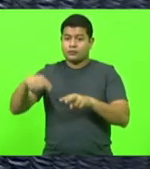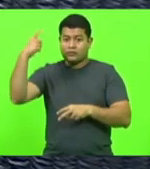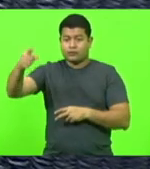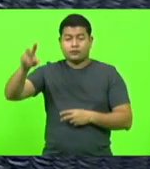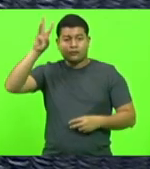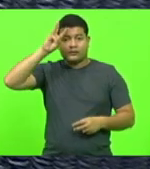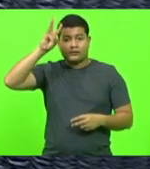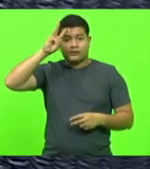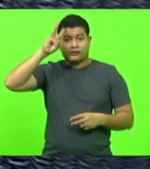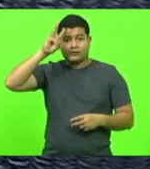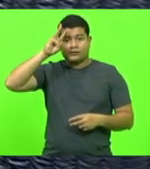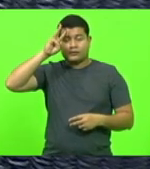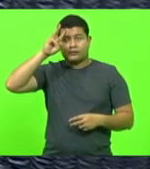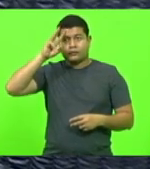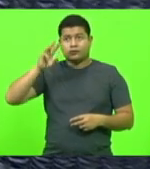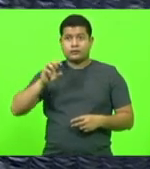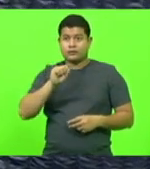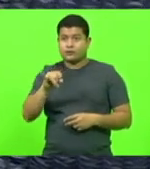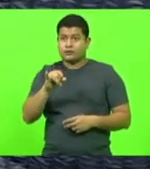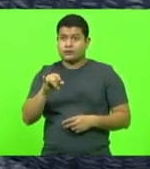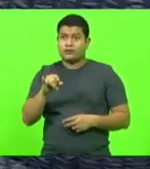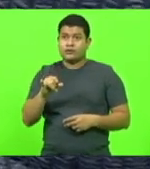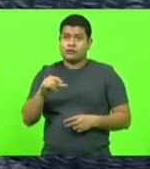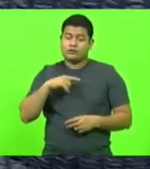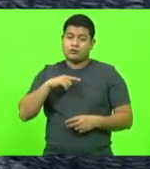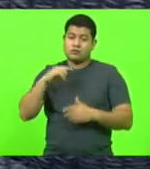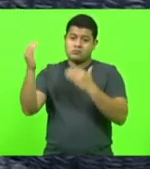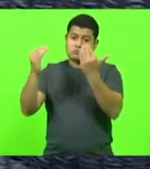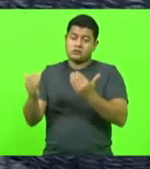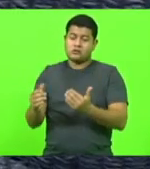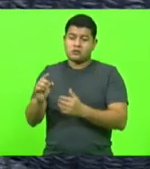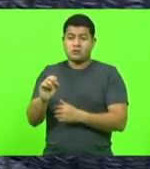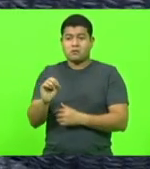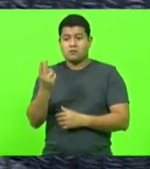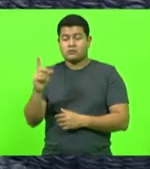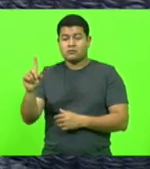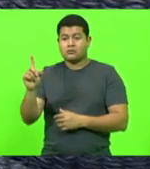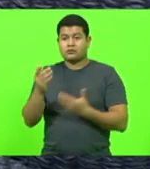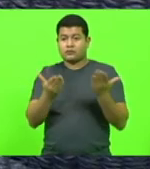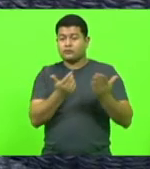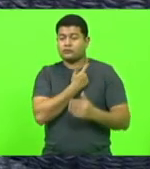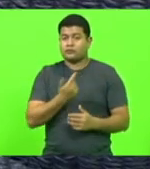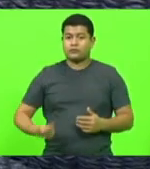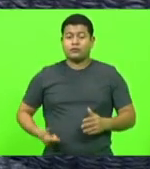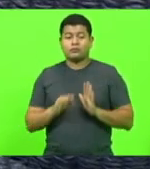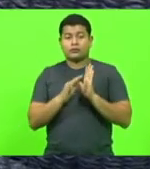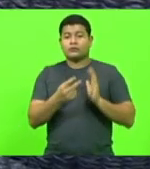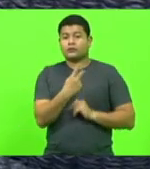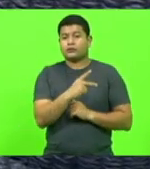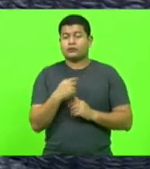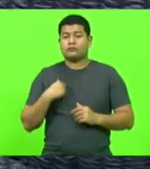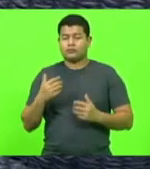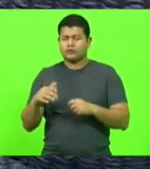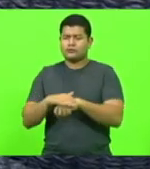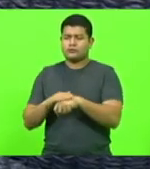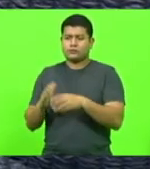não parecer lá do governo. E aí conversei com o deputado Bruno, que é o autor, de maneira... E